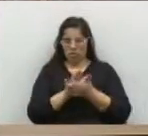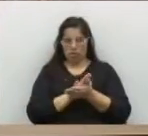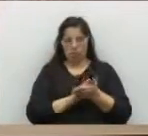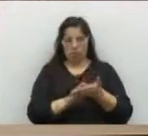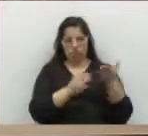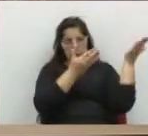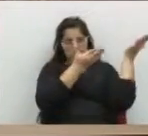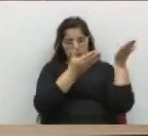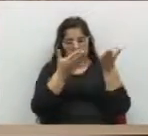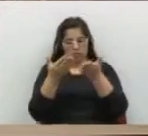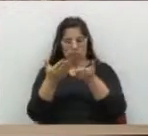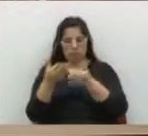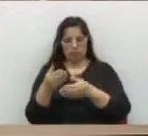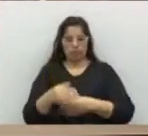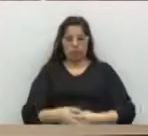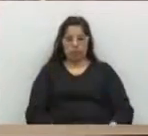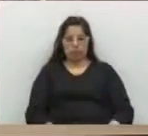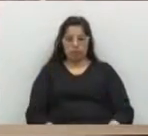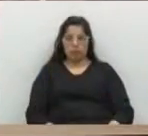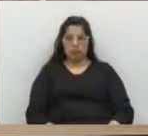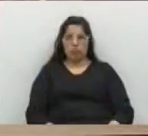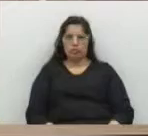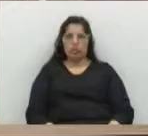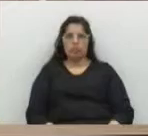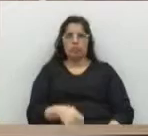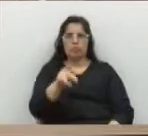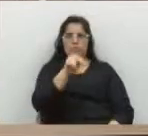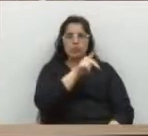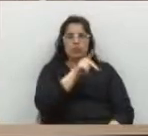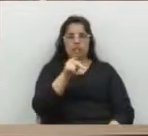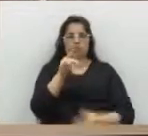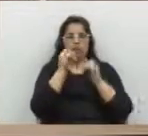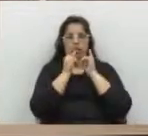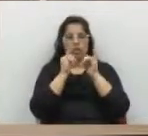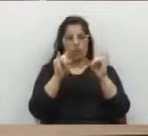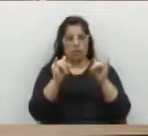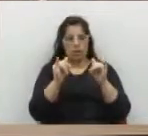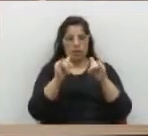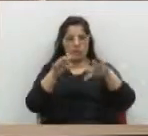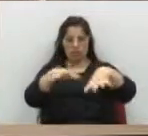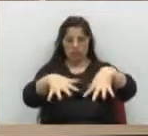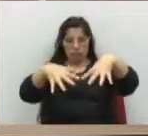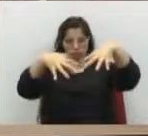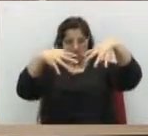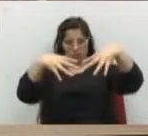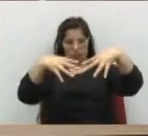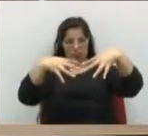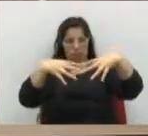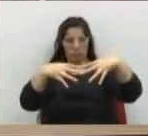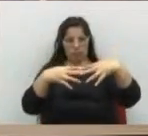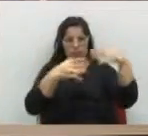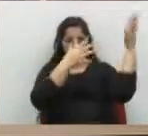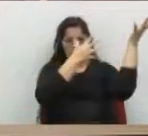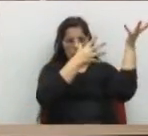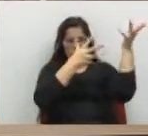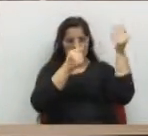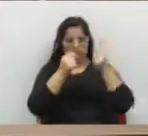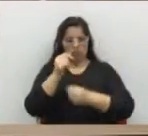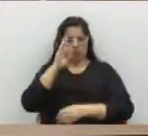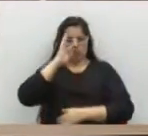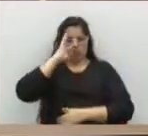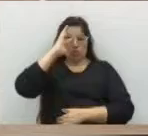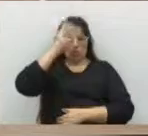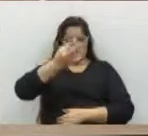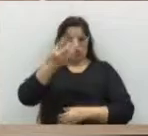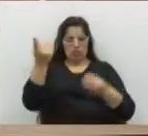encaminhe-se ao senhor prefeito. Esta presidência comunica à casa e também ao público presente que recebe uma denúncia contra